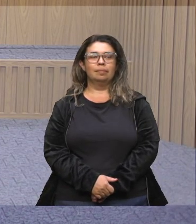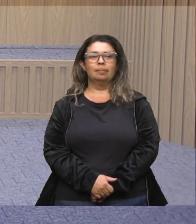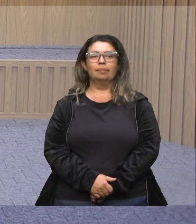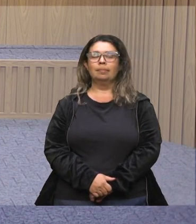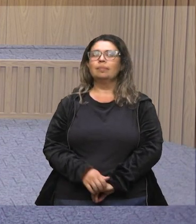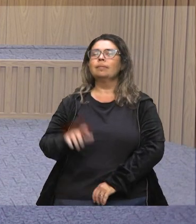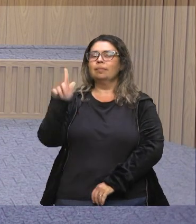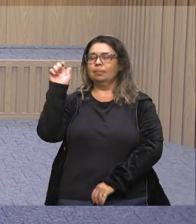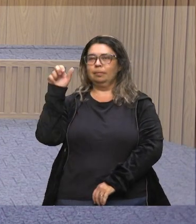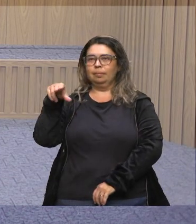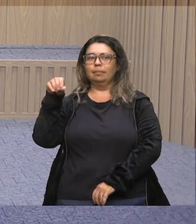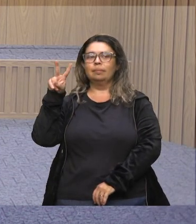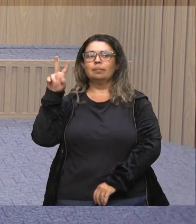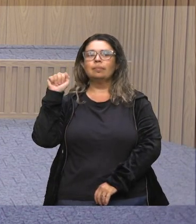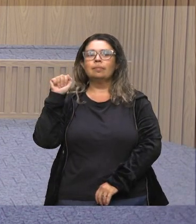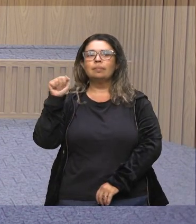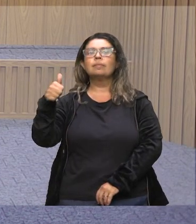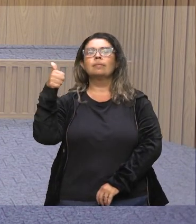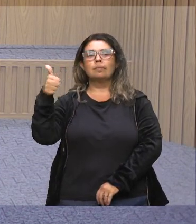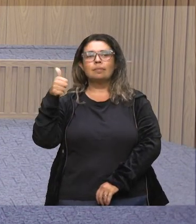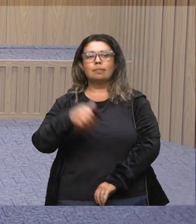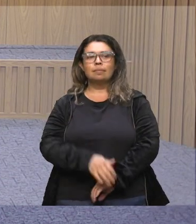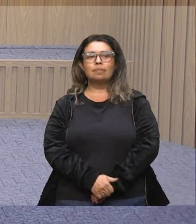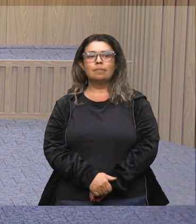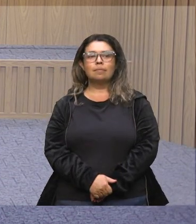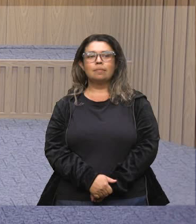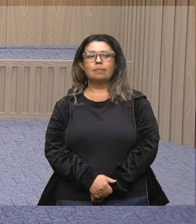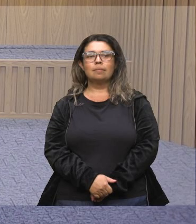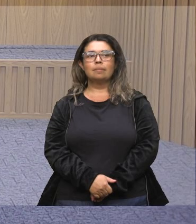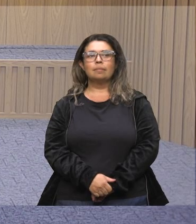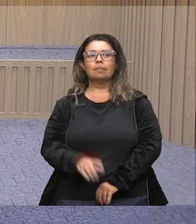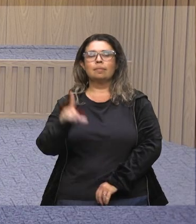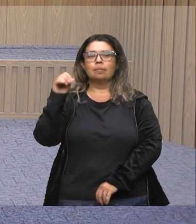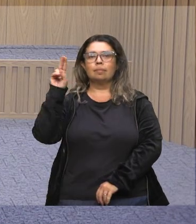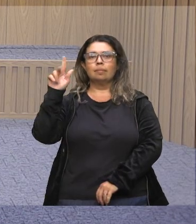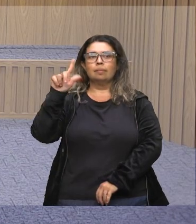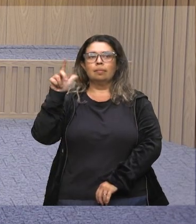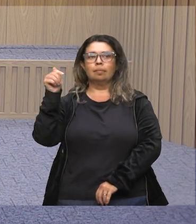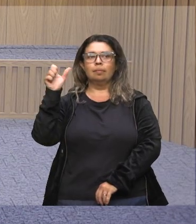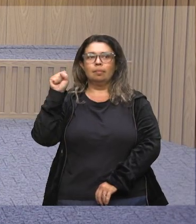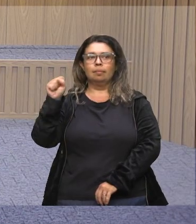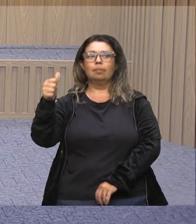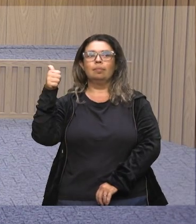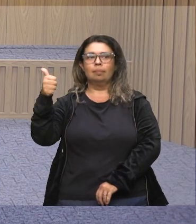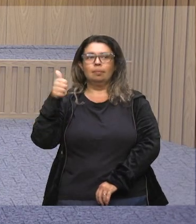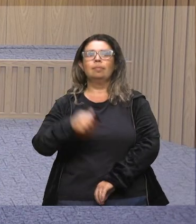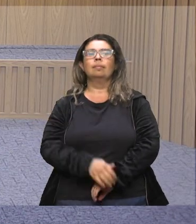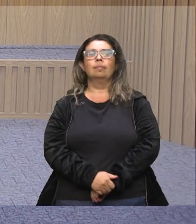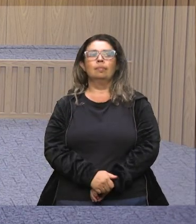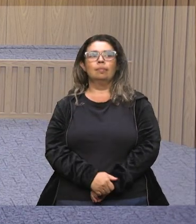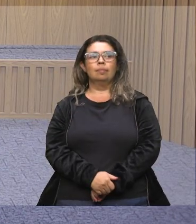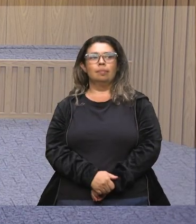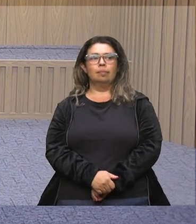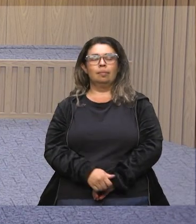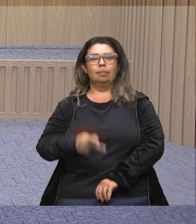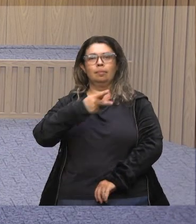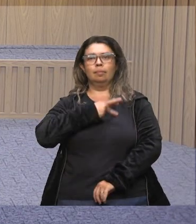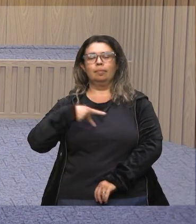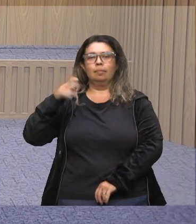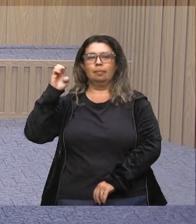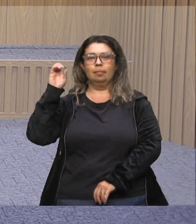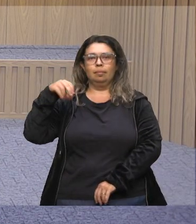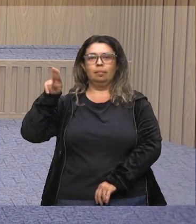Dionísio de Gênova Júnior. Tony de Gênova presente. Douglas Henrique de Azevedo Terra. Presente. Edson de